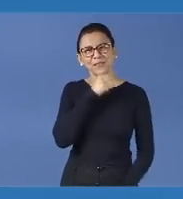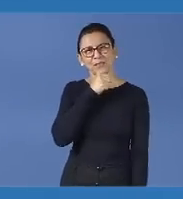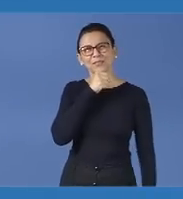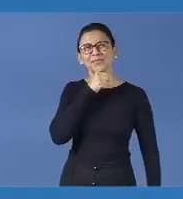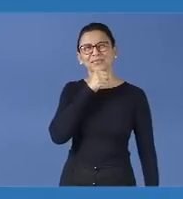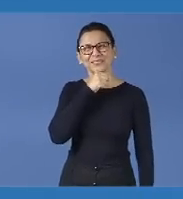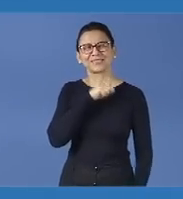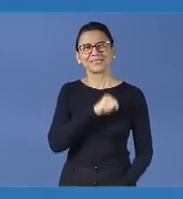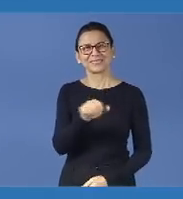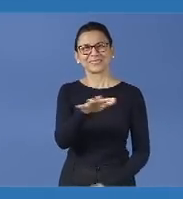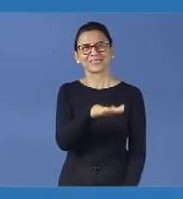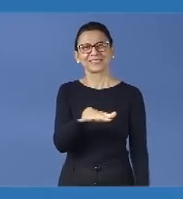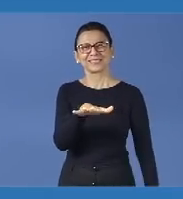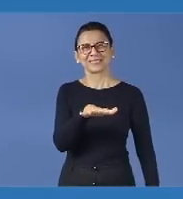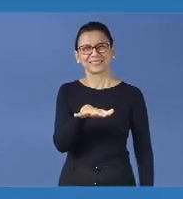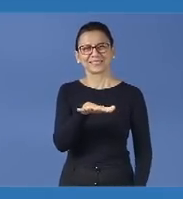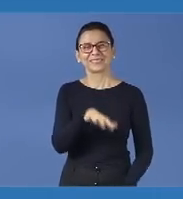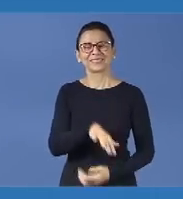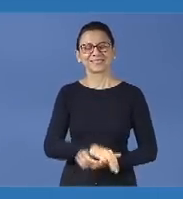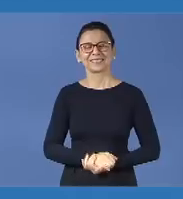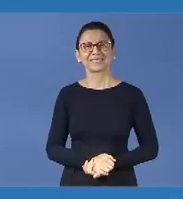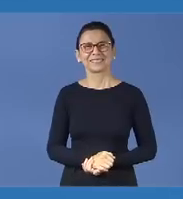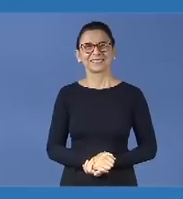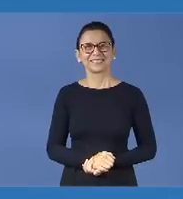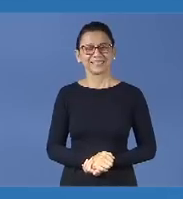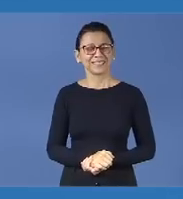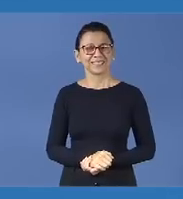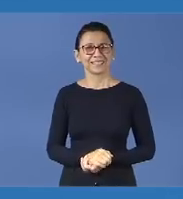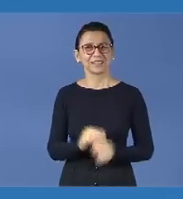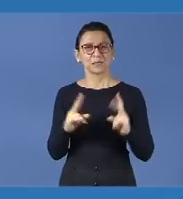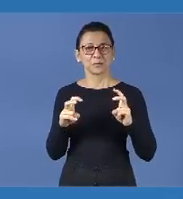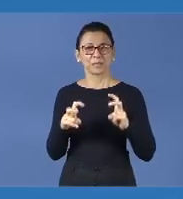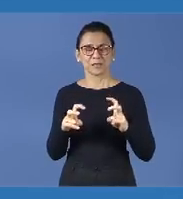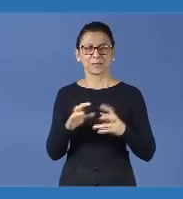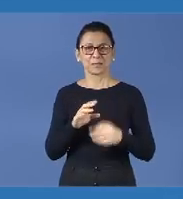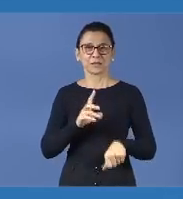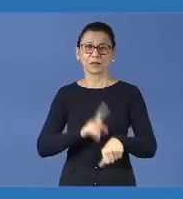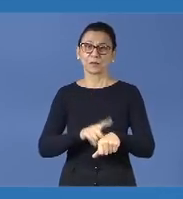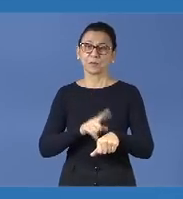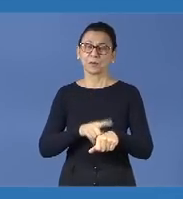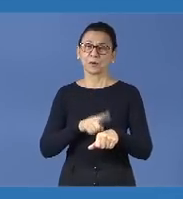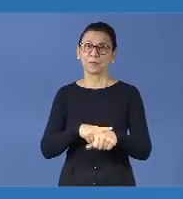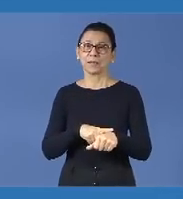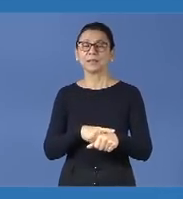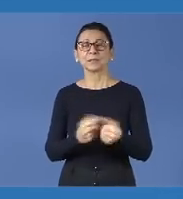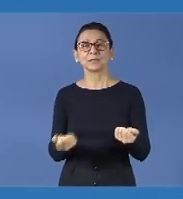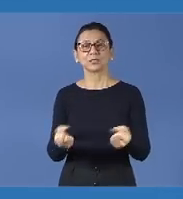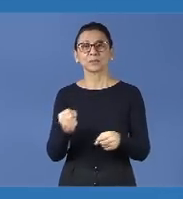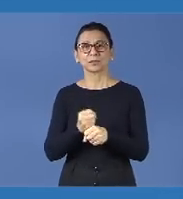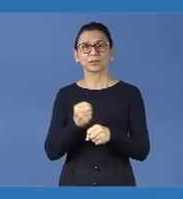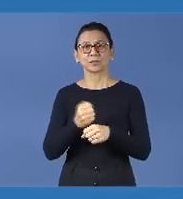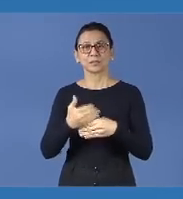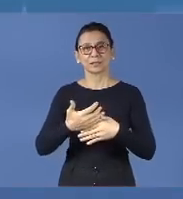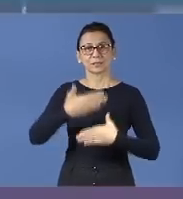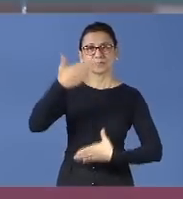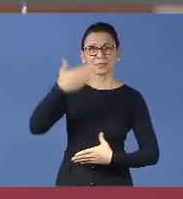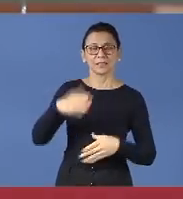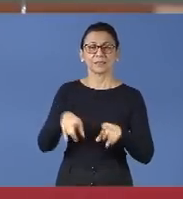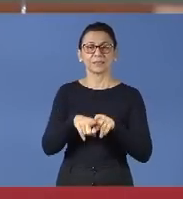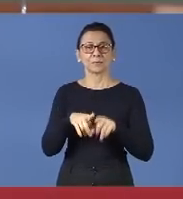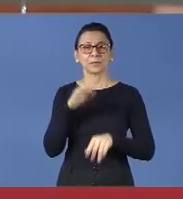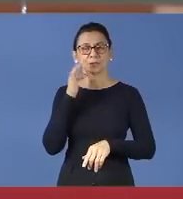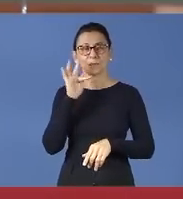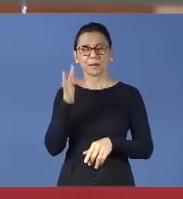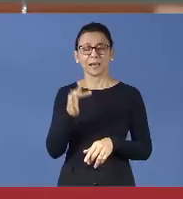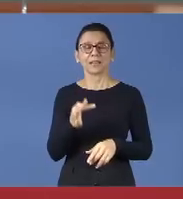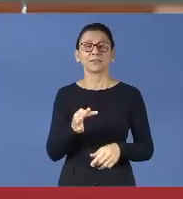região, que ouviram o estudo sobre o tempo da restauração, tempo de restauração e sobre o tempo do breve. Então, os irmãos